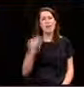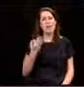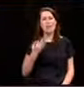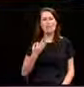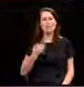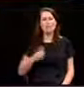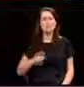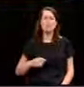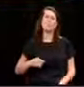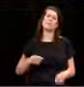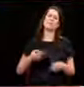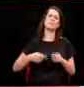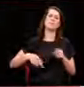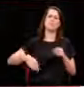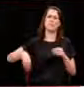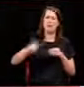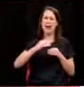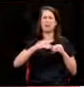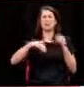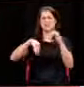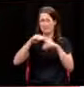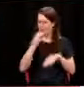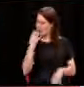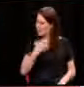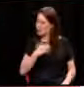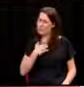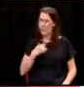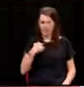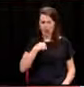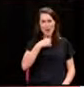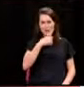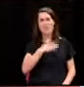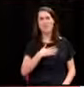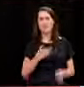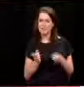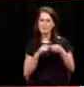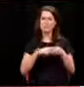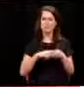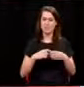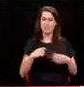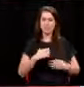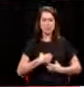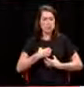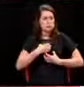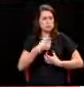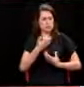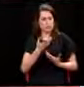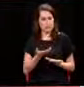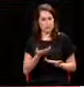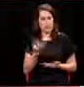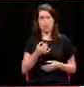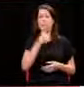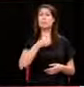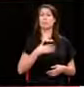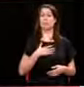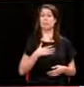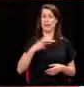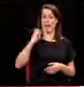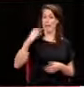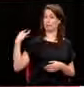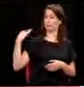Benfica. Cada vez que um ano passa, e já sinto o Benfica há muitos anos, cada ano que passa, sinto